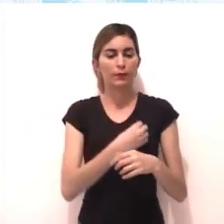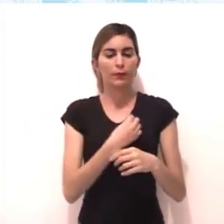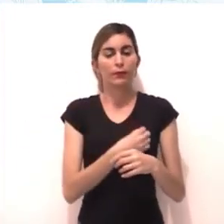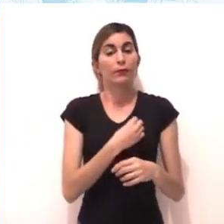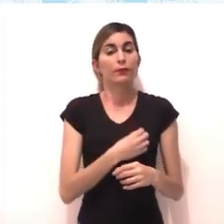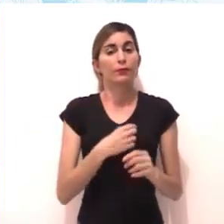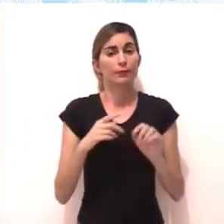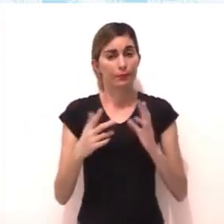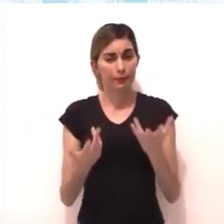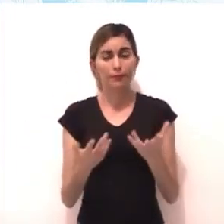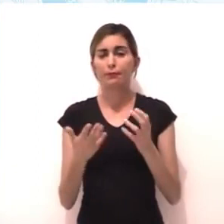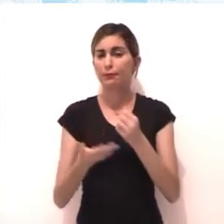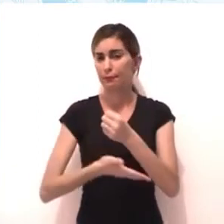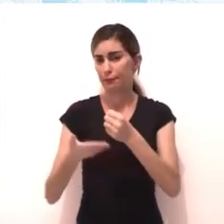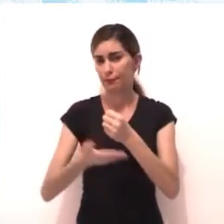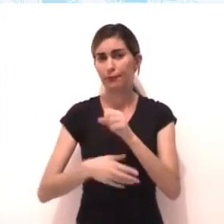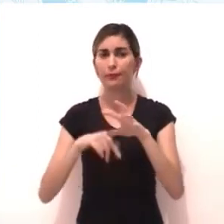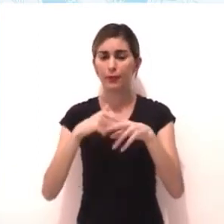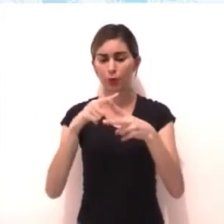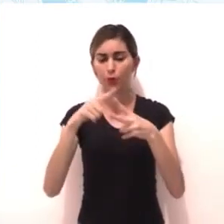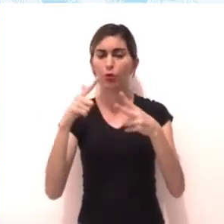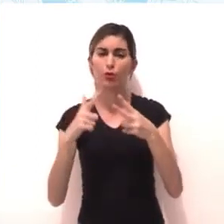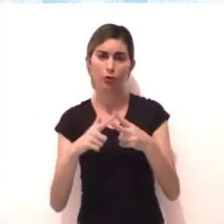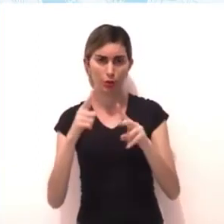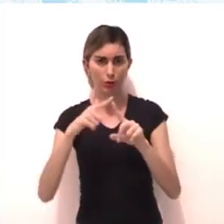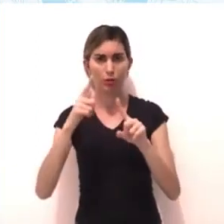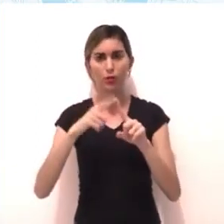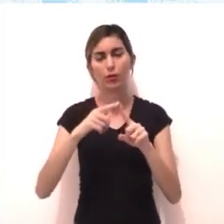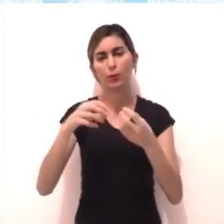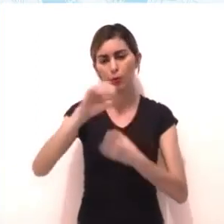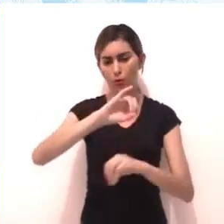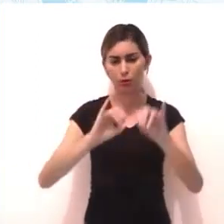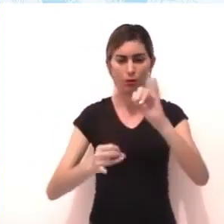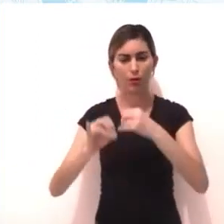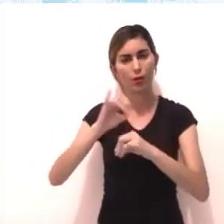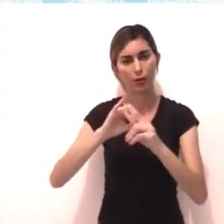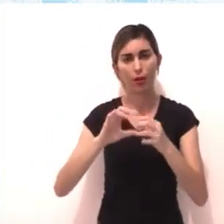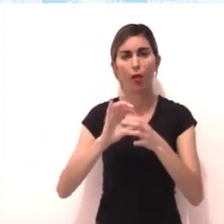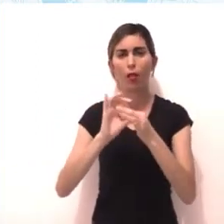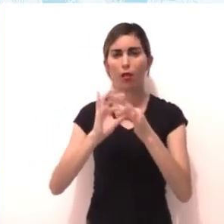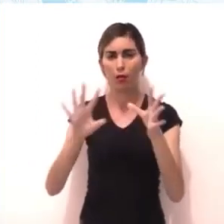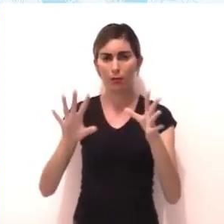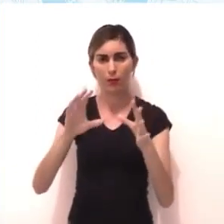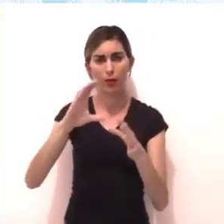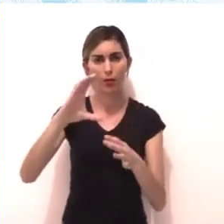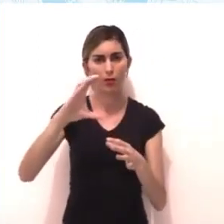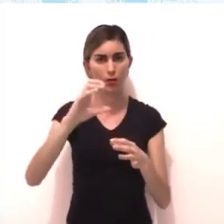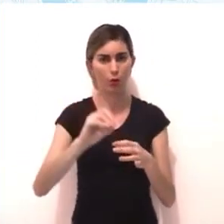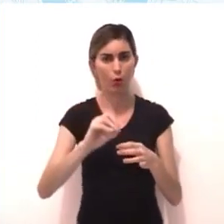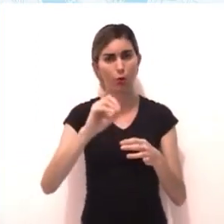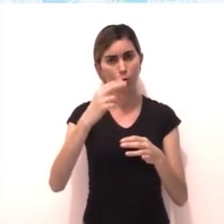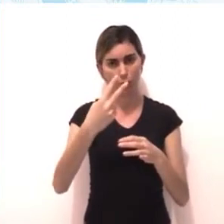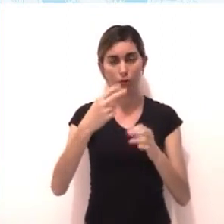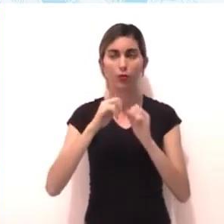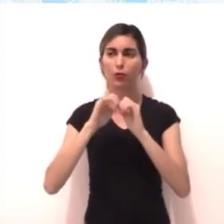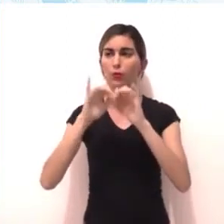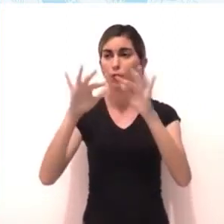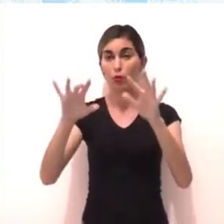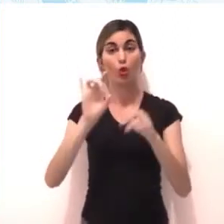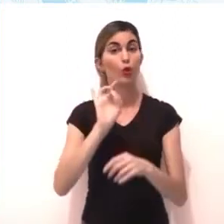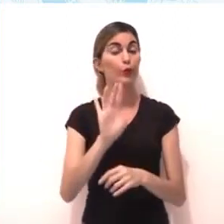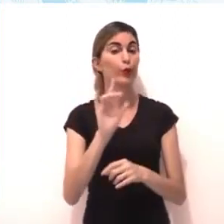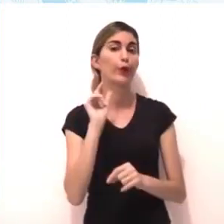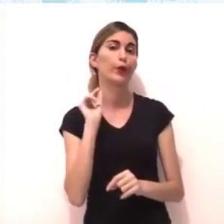vivos. Basicamente, esses são os dois tipos de reações químicas que liberam gás carbônico para a atmosfera.